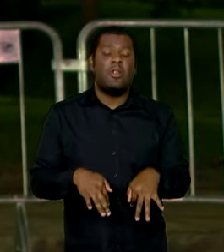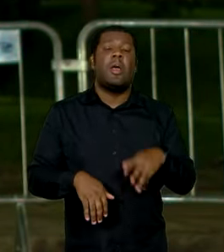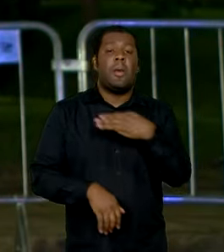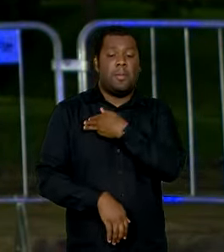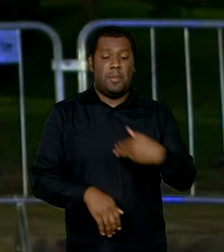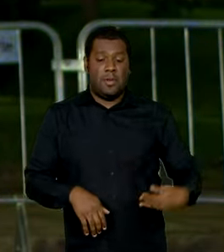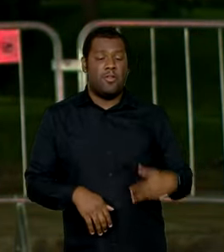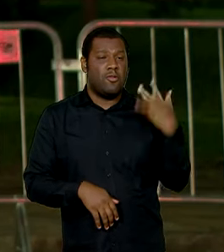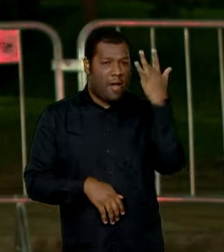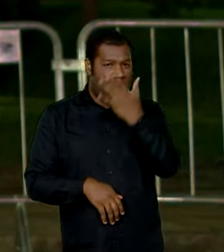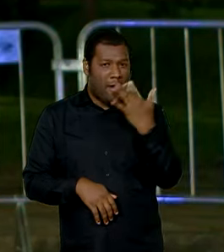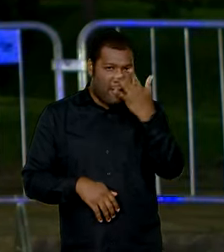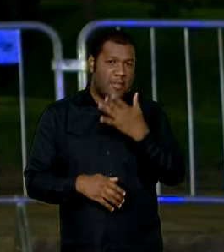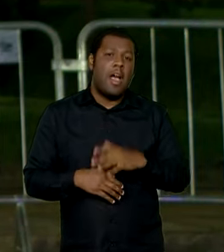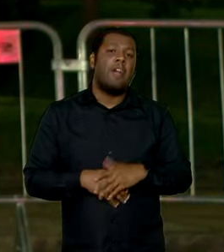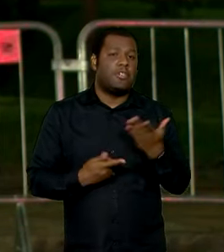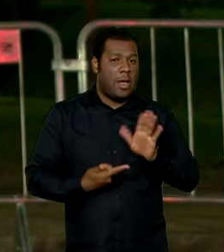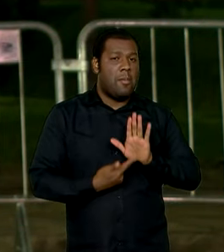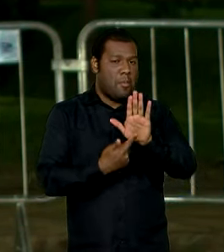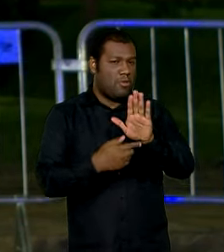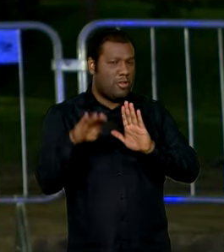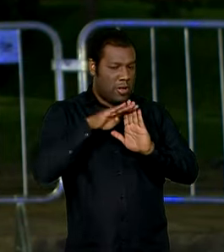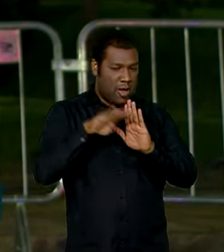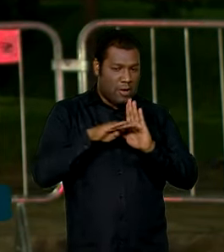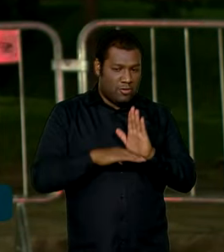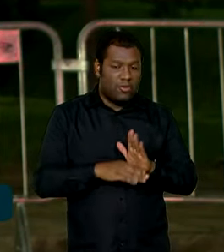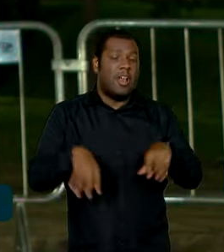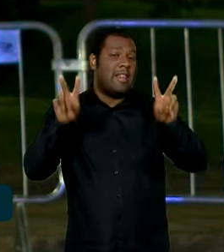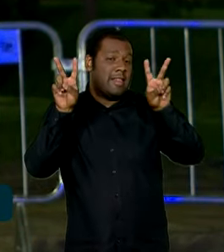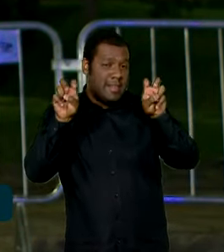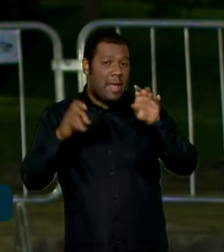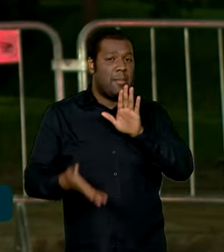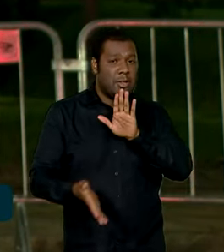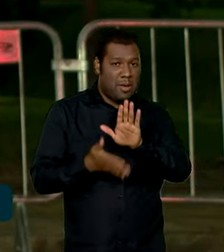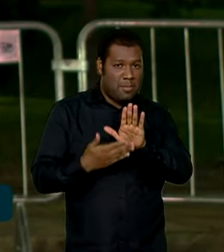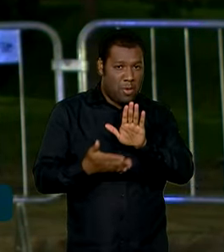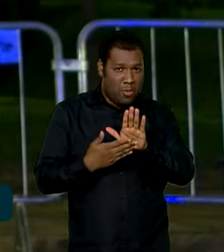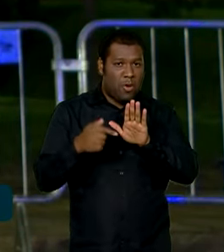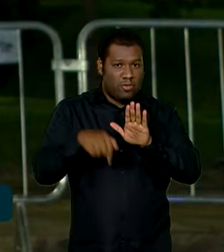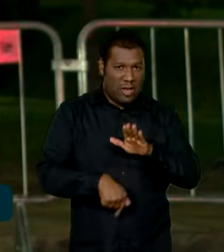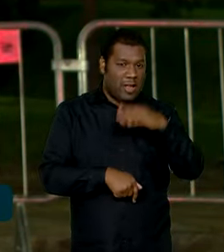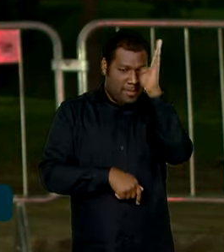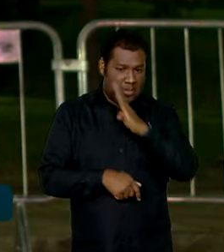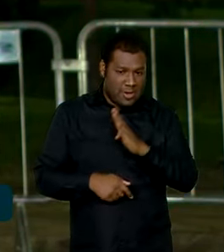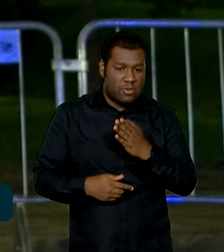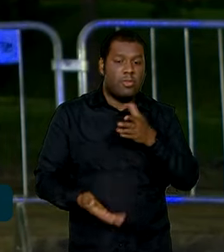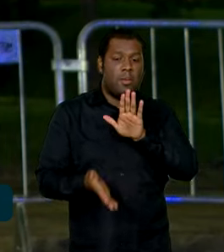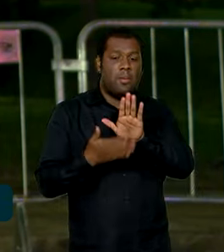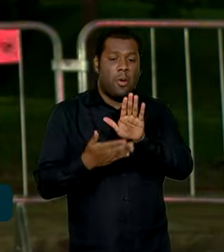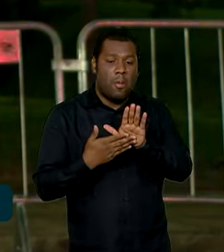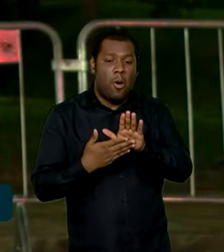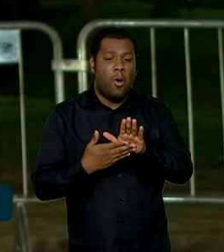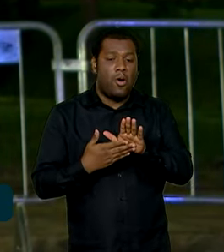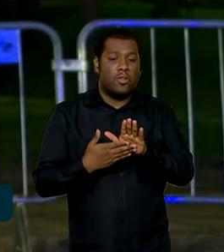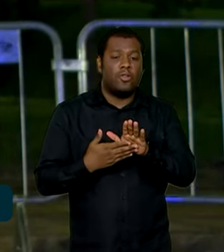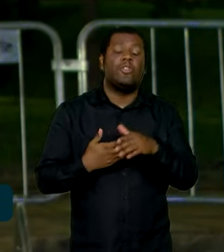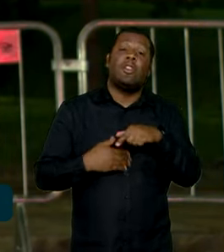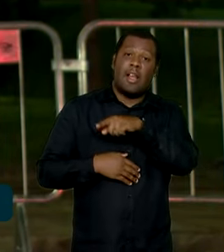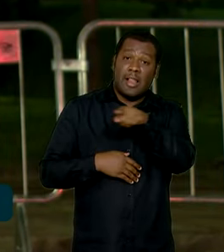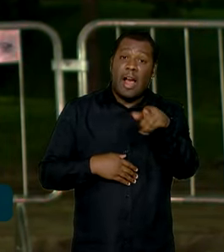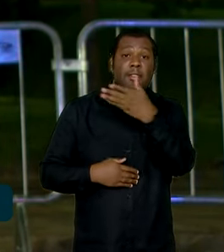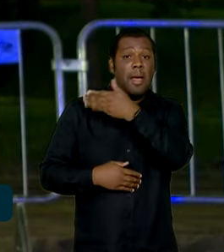um balanço da agenda. Segundo ele, os temas propostos pelo Brasil foram, no geral, bem